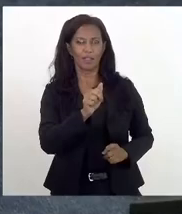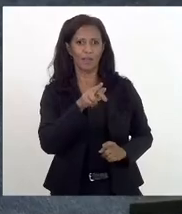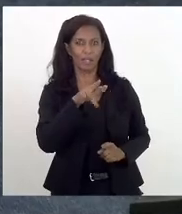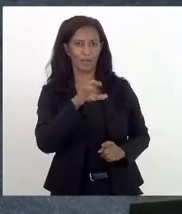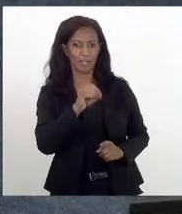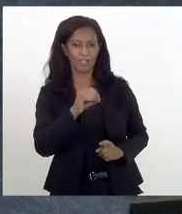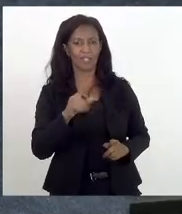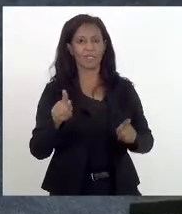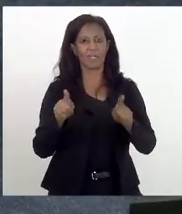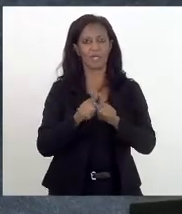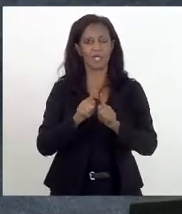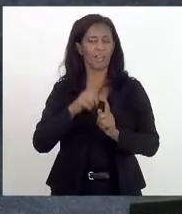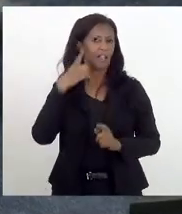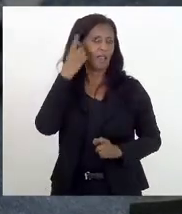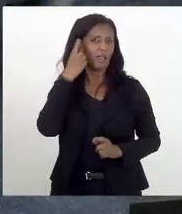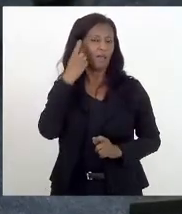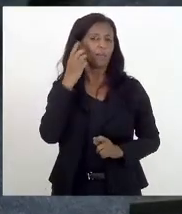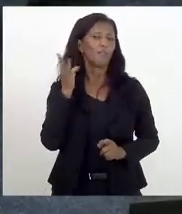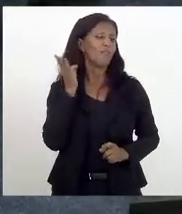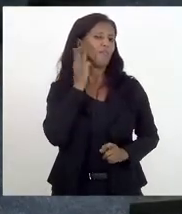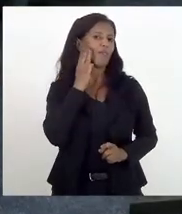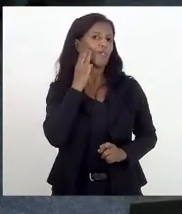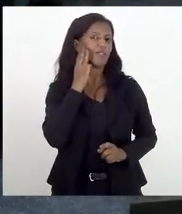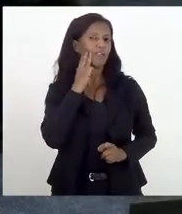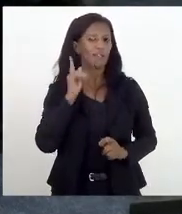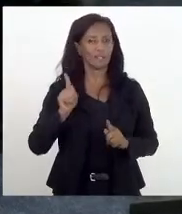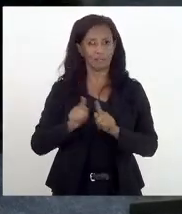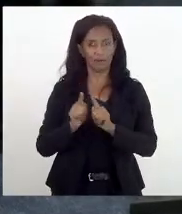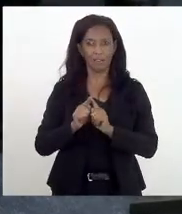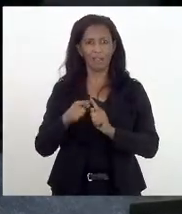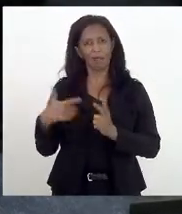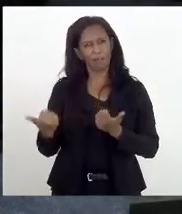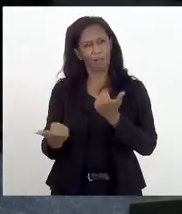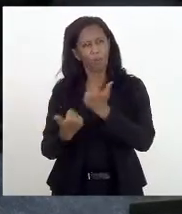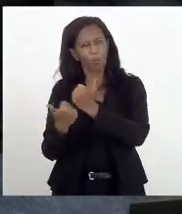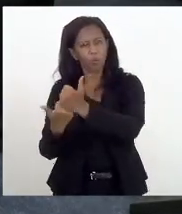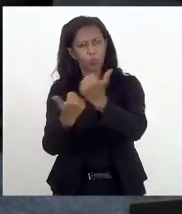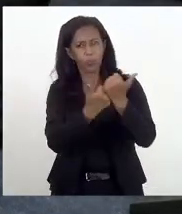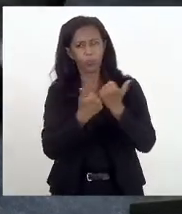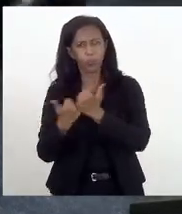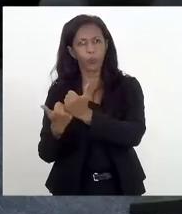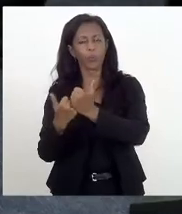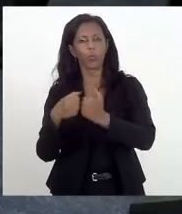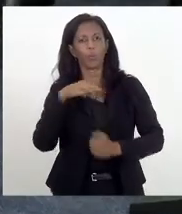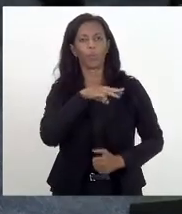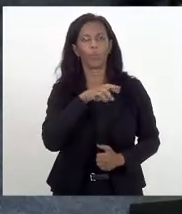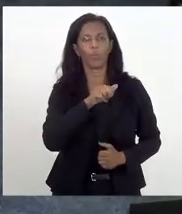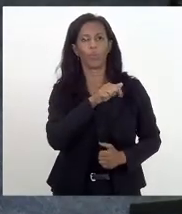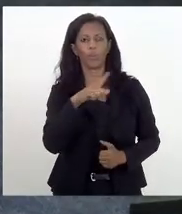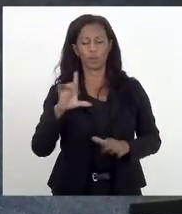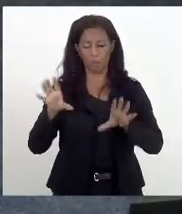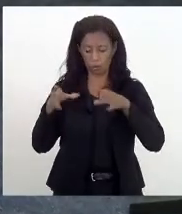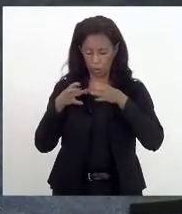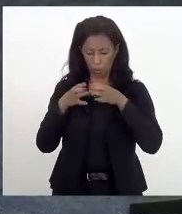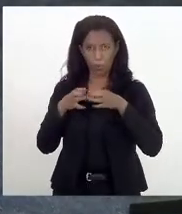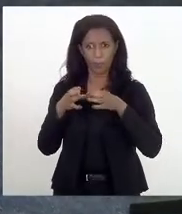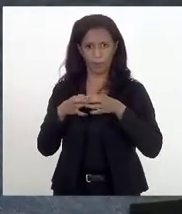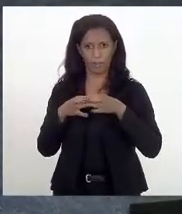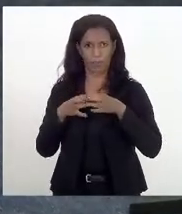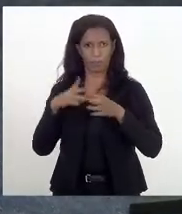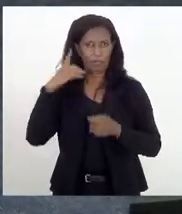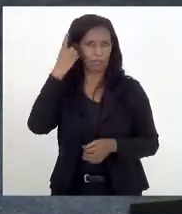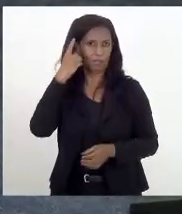depois também o deputado waldeck e nós apoiamos uma Moção da comissão